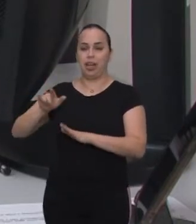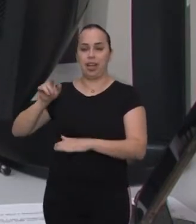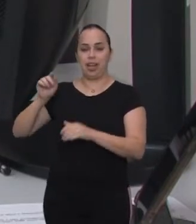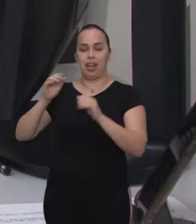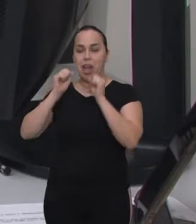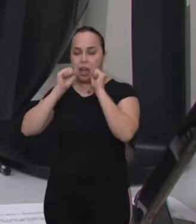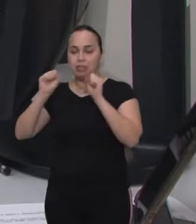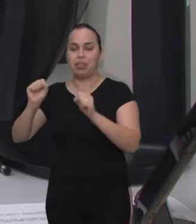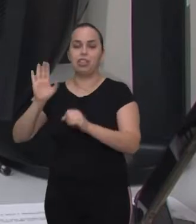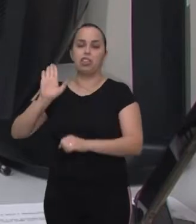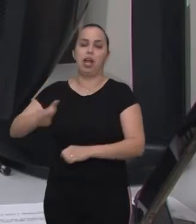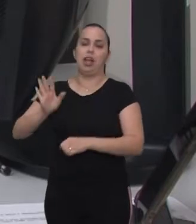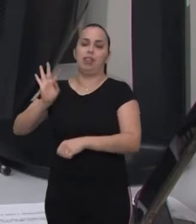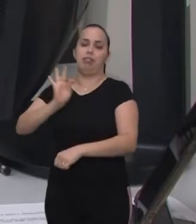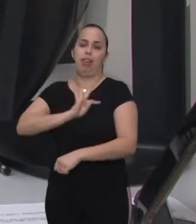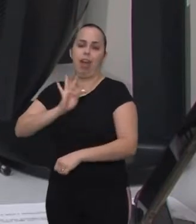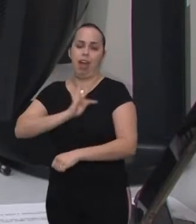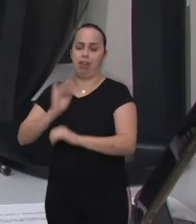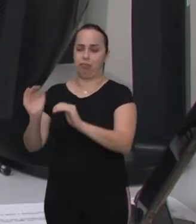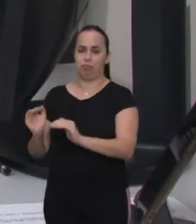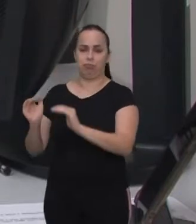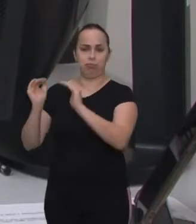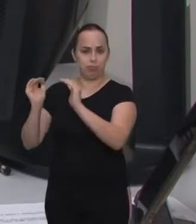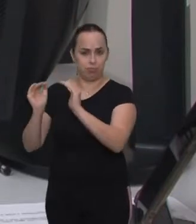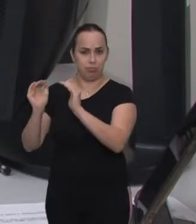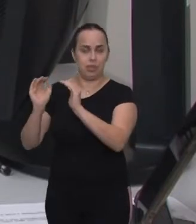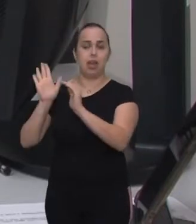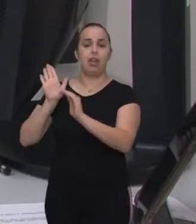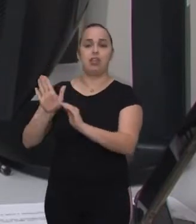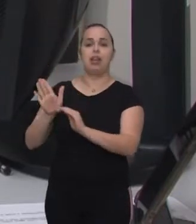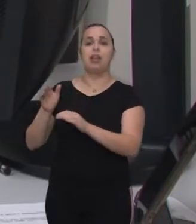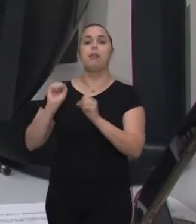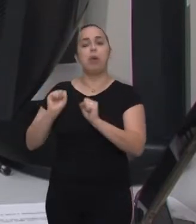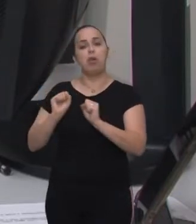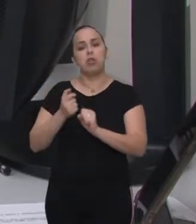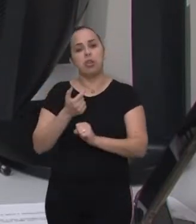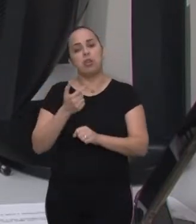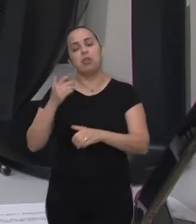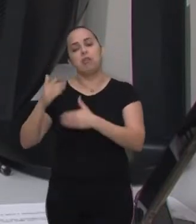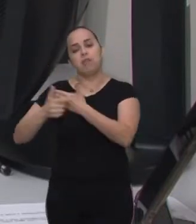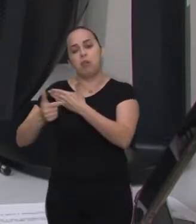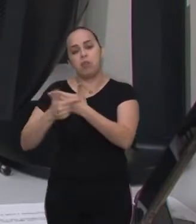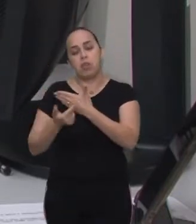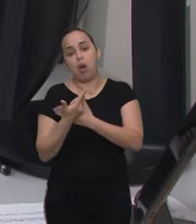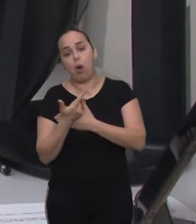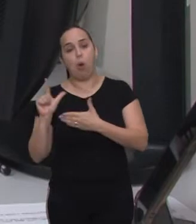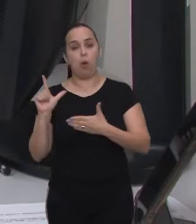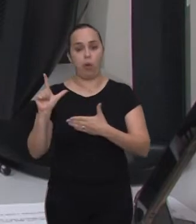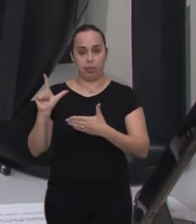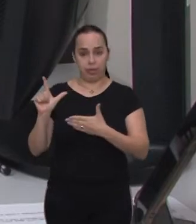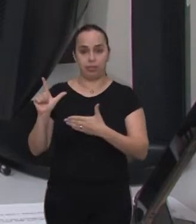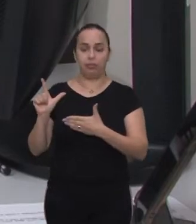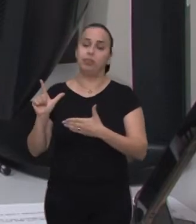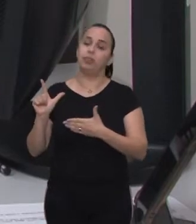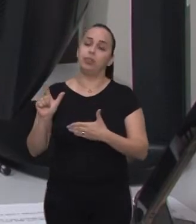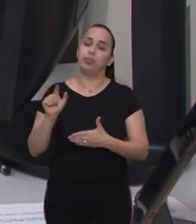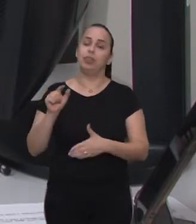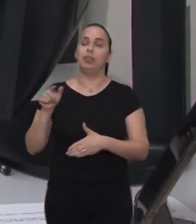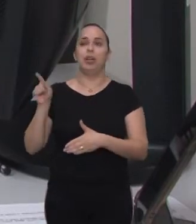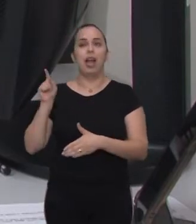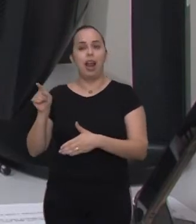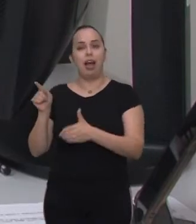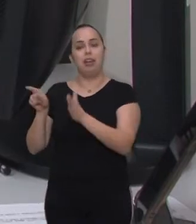que tem uma alta capacitação técnica formação de nível superior eles vão estar mais disponíveis para exercer suas funções de assessoramento